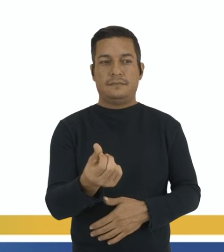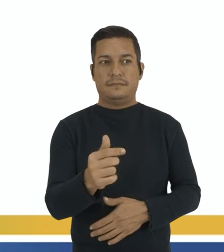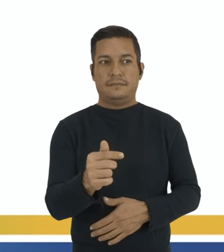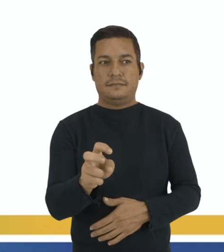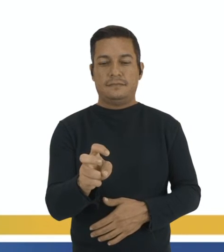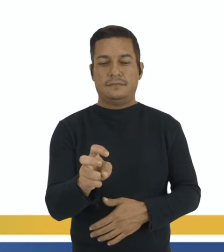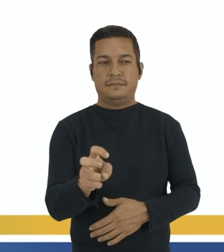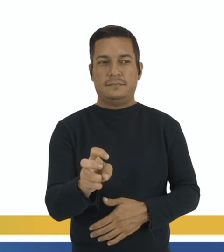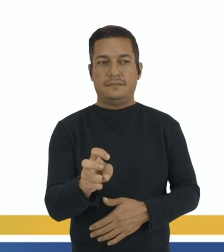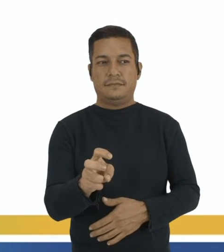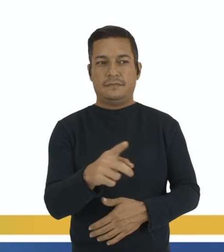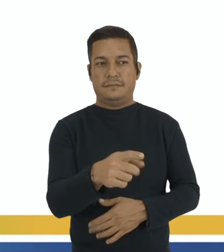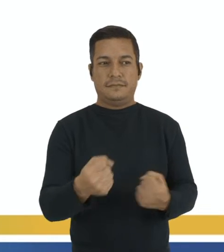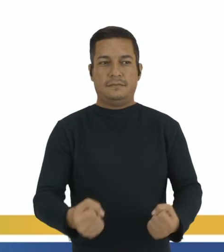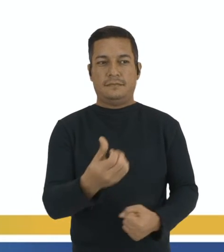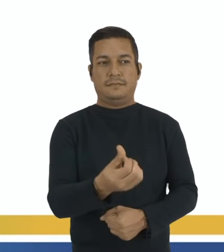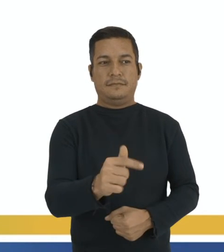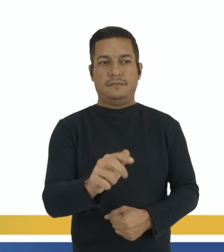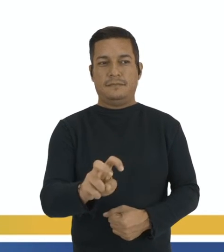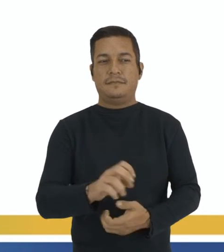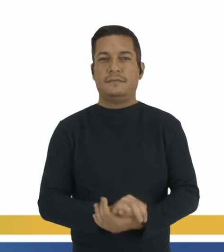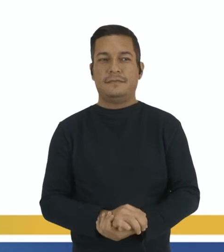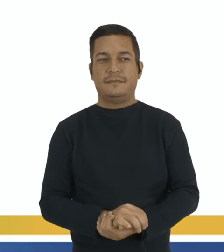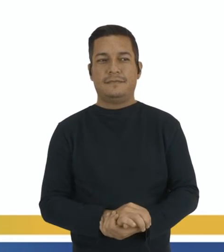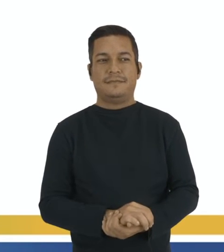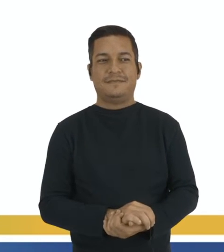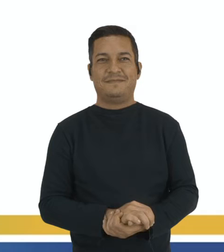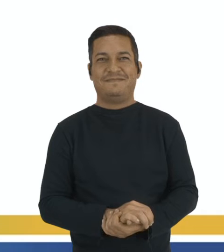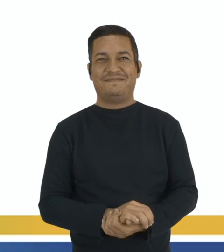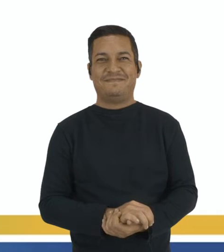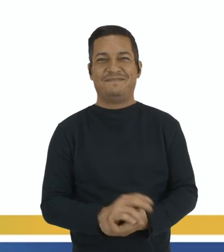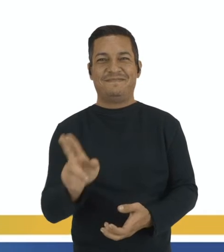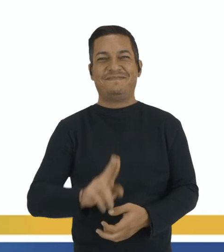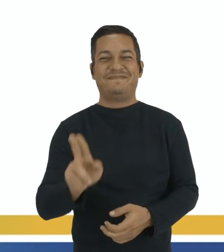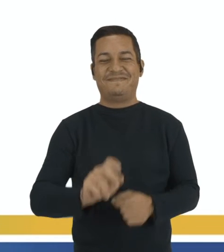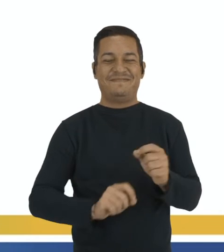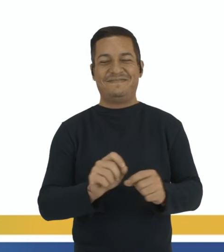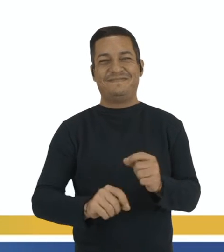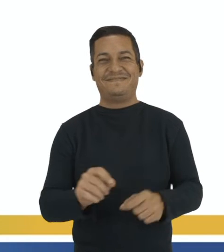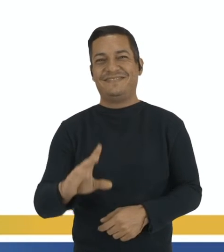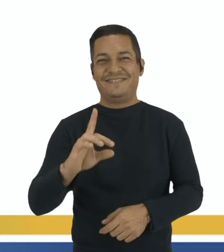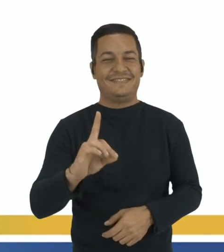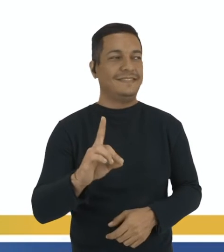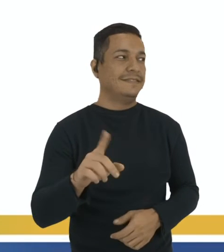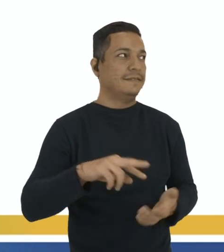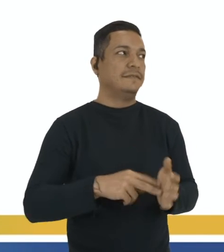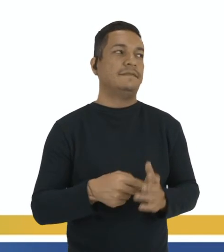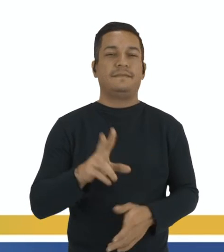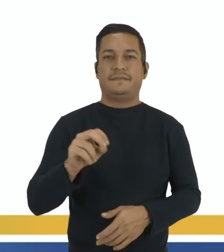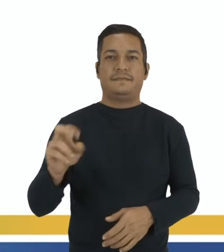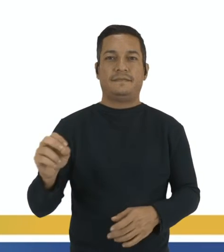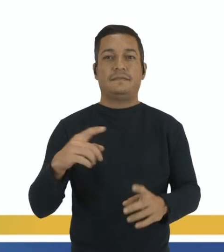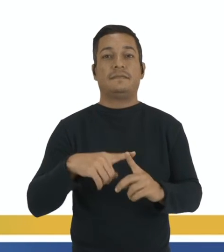675. Tudo bem? Então, acompanhe comigo aqui. O número 600, nós usaríamos o quê? D, que é 500.